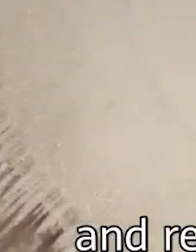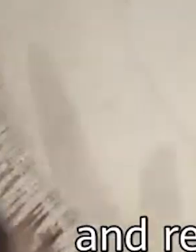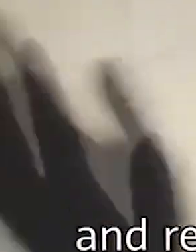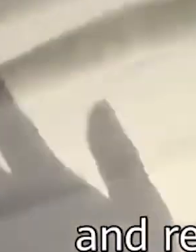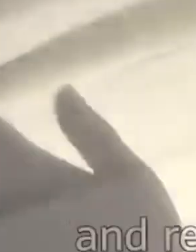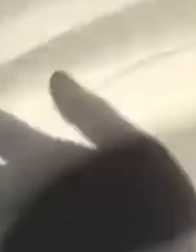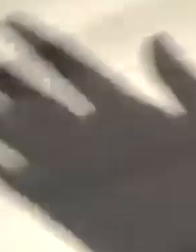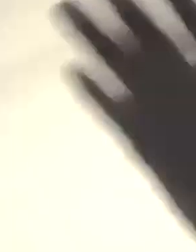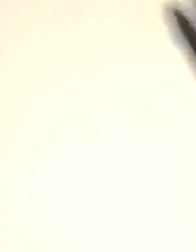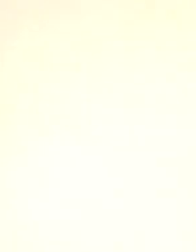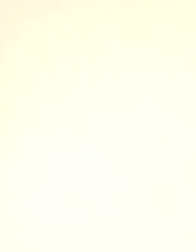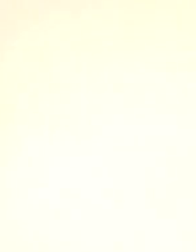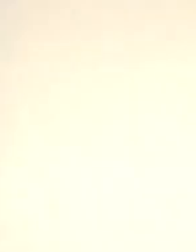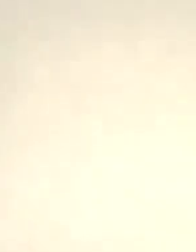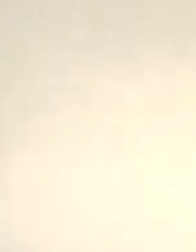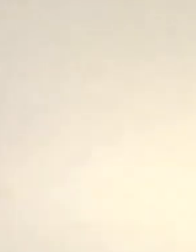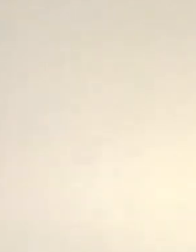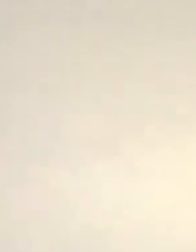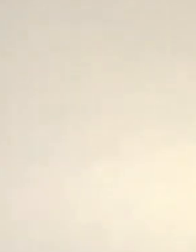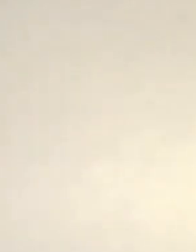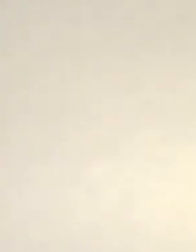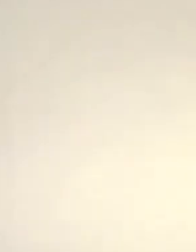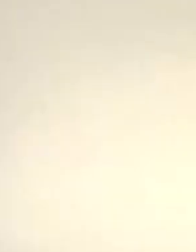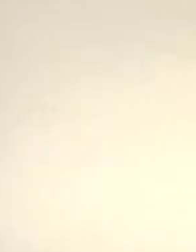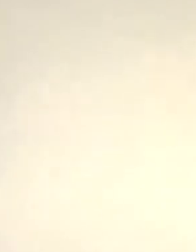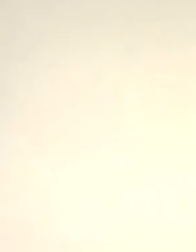e-waste every year.